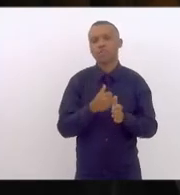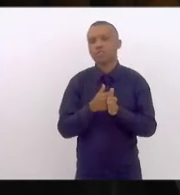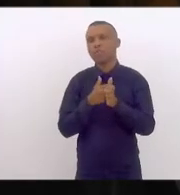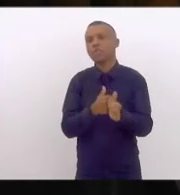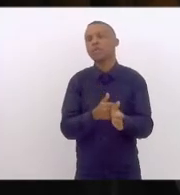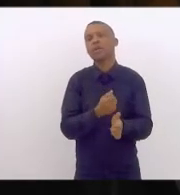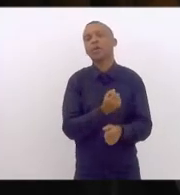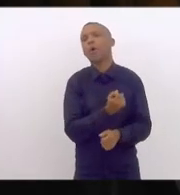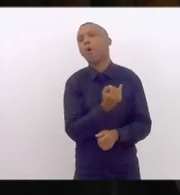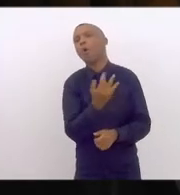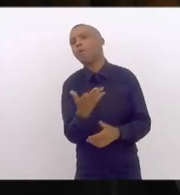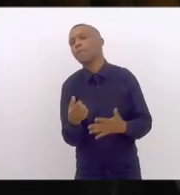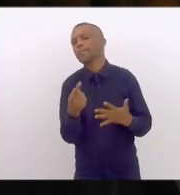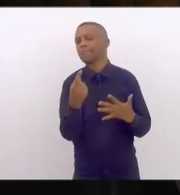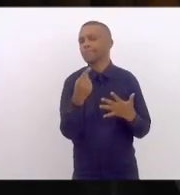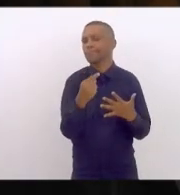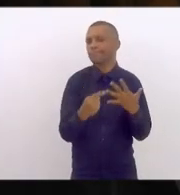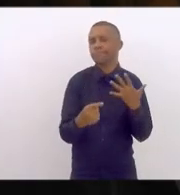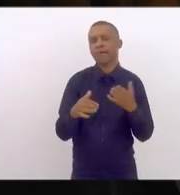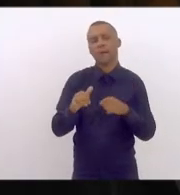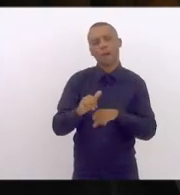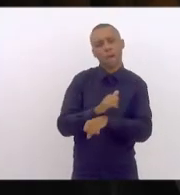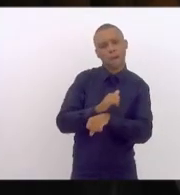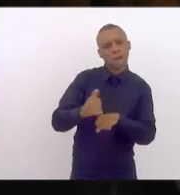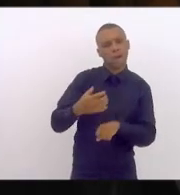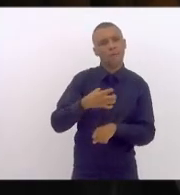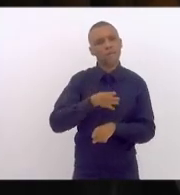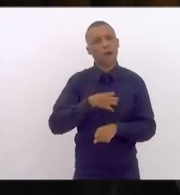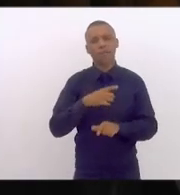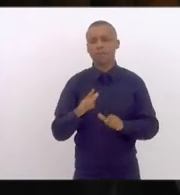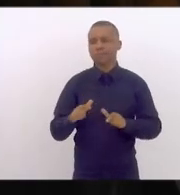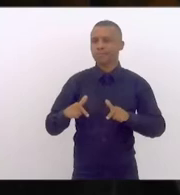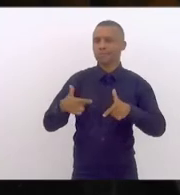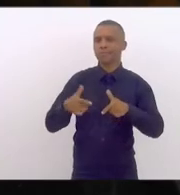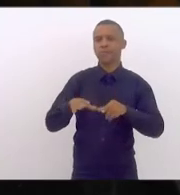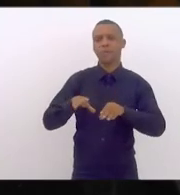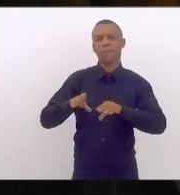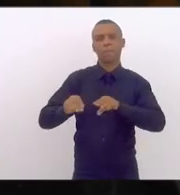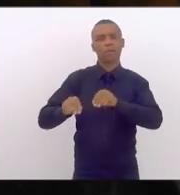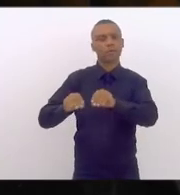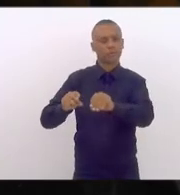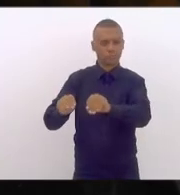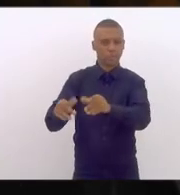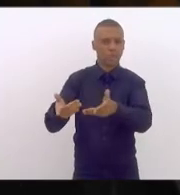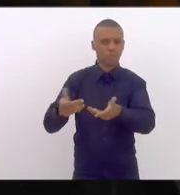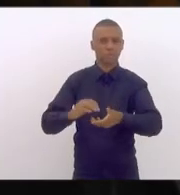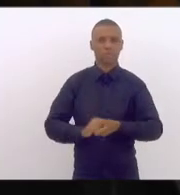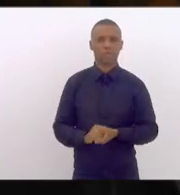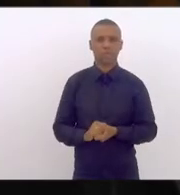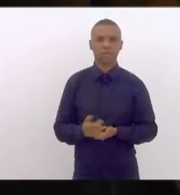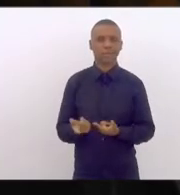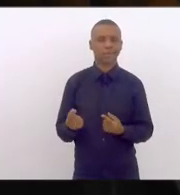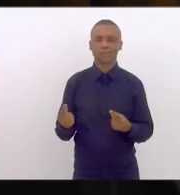certas maneiras com certos procedimentos que não levam o Brasil